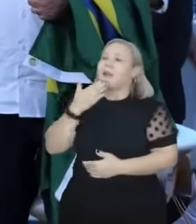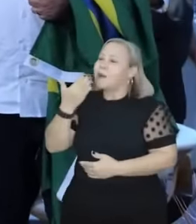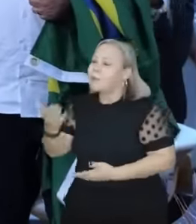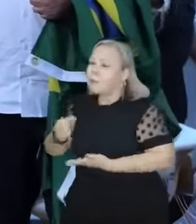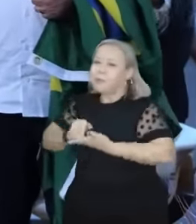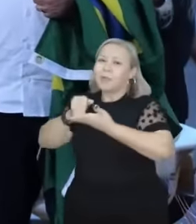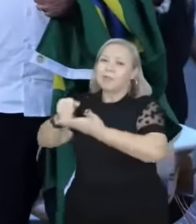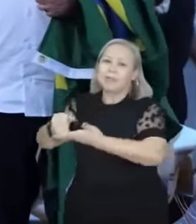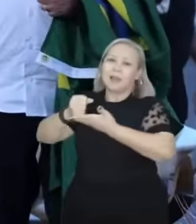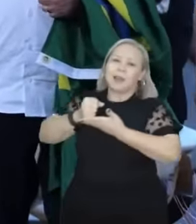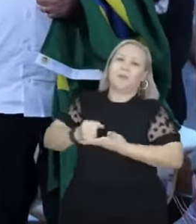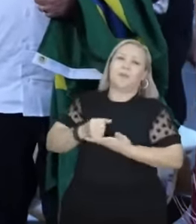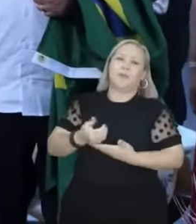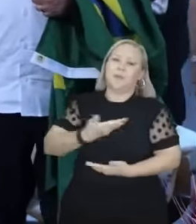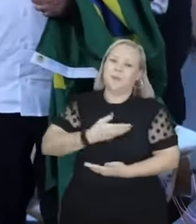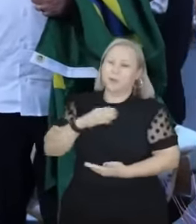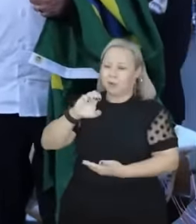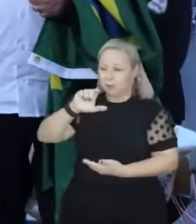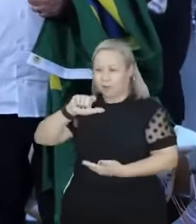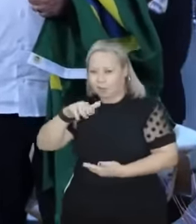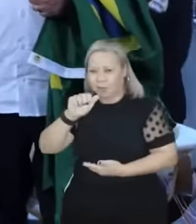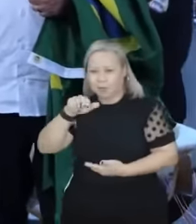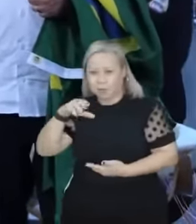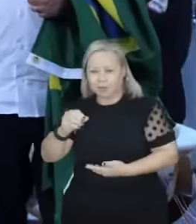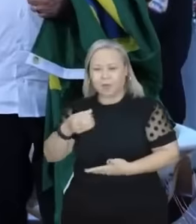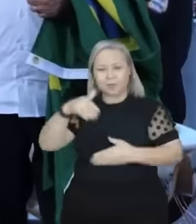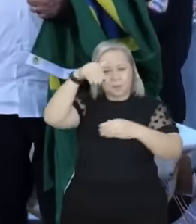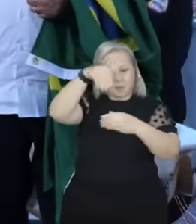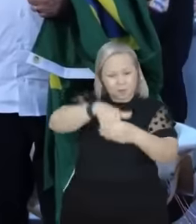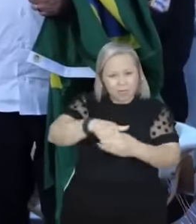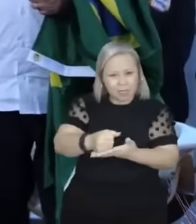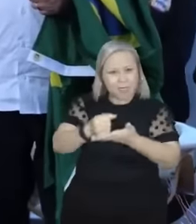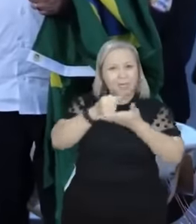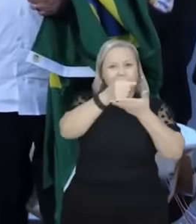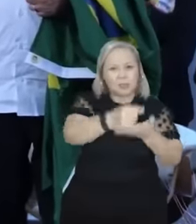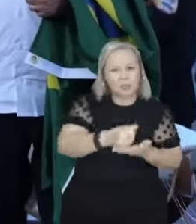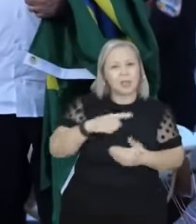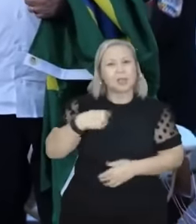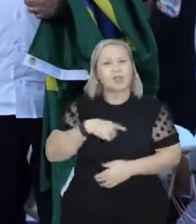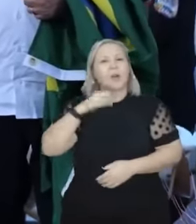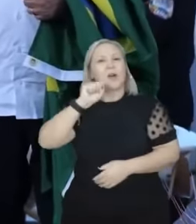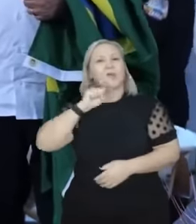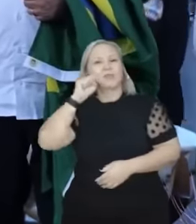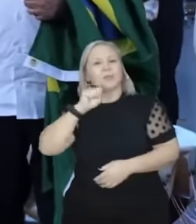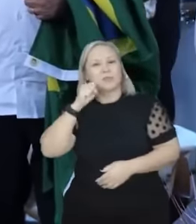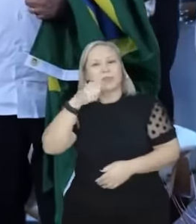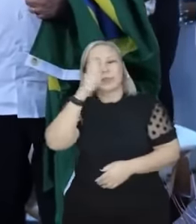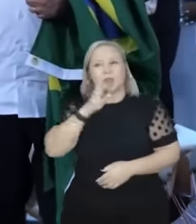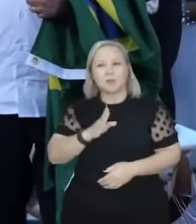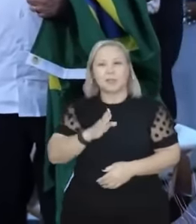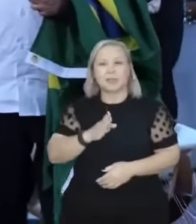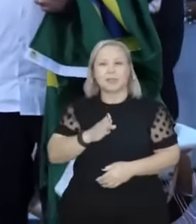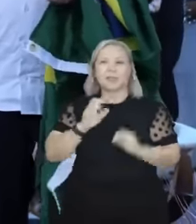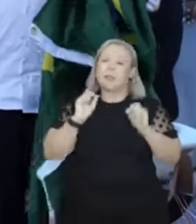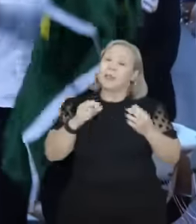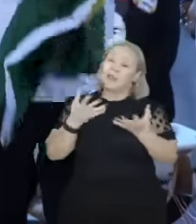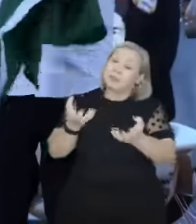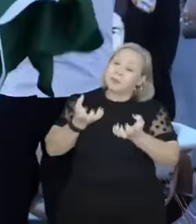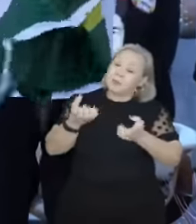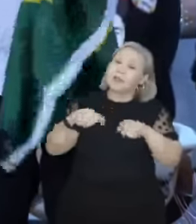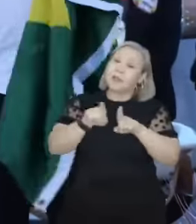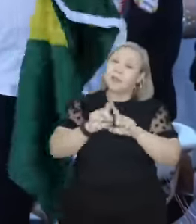pedindo apoio para eleger o nosso senador da República. E se lhe sobra, vocês quiserem, eu estou pedindo o apoio de